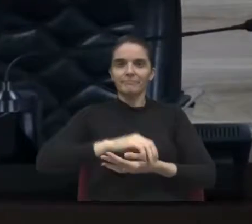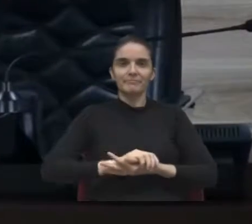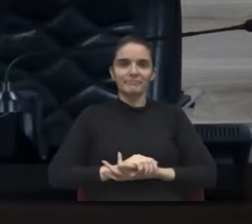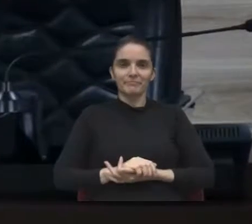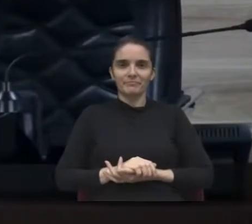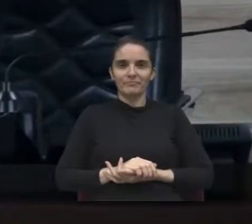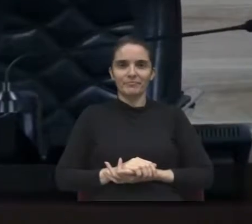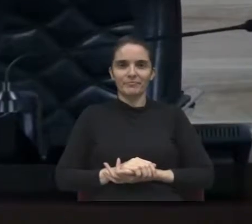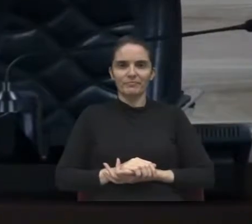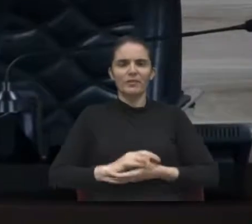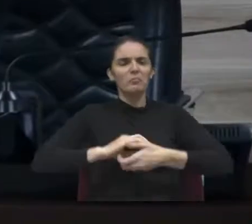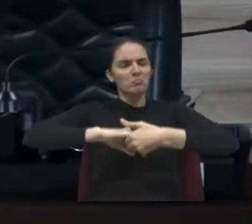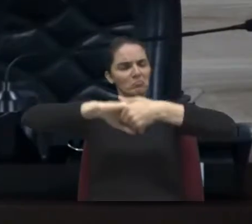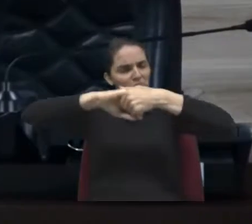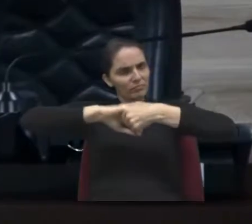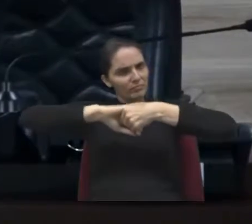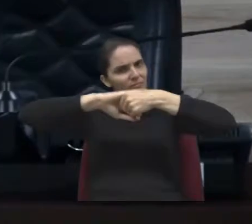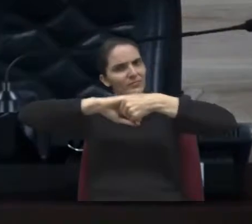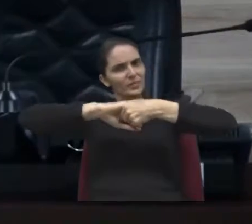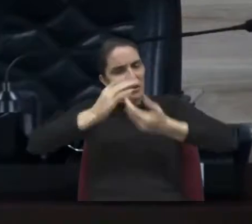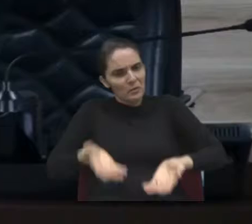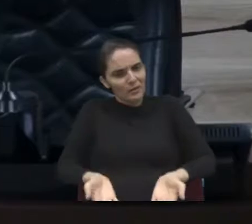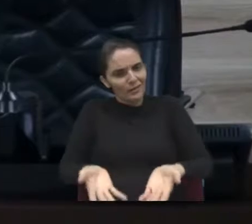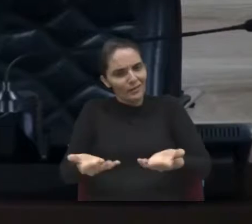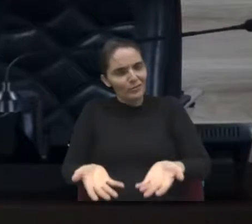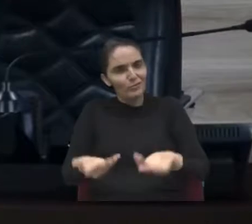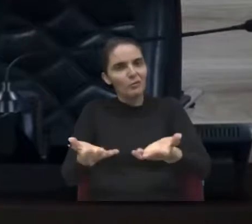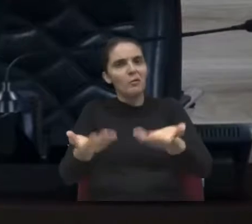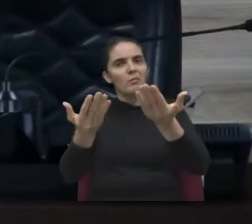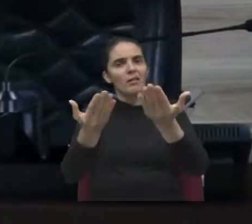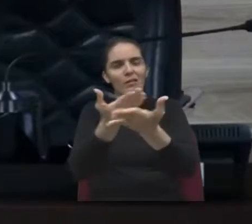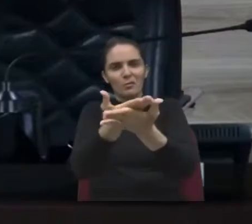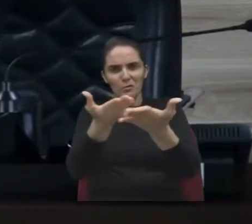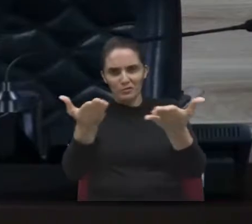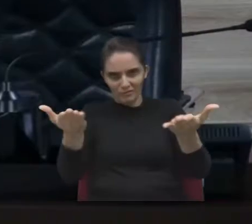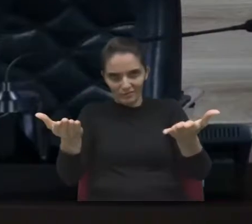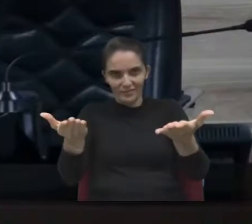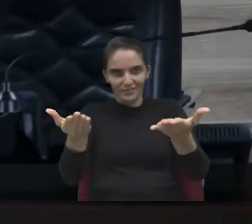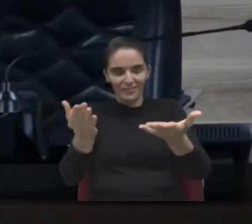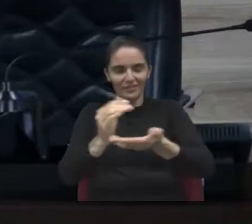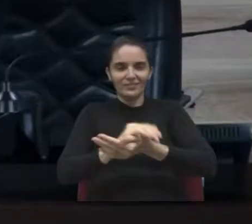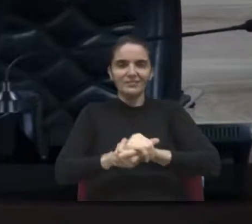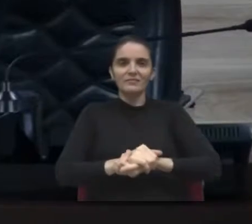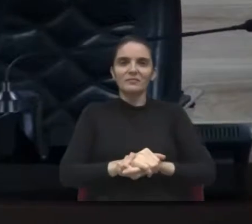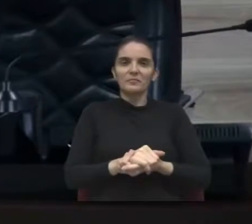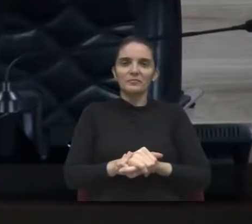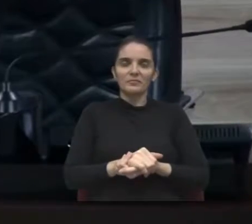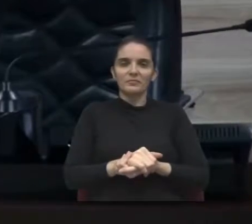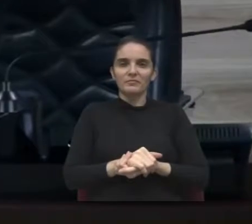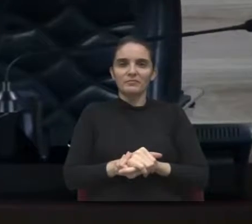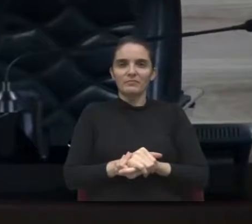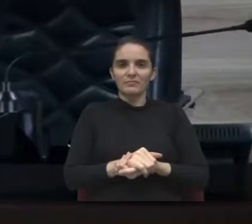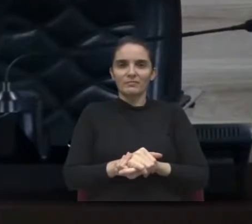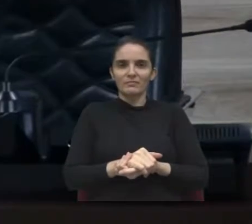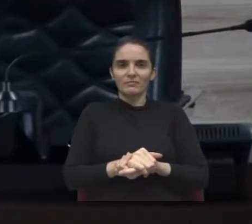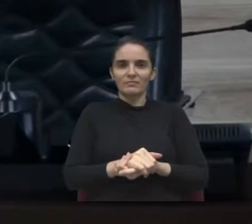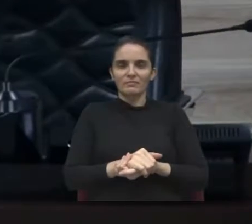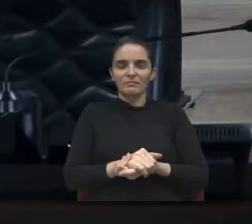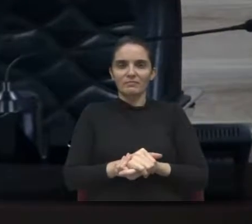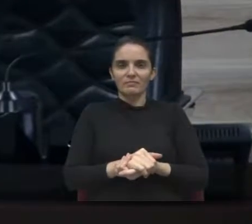parabenizando, estimulando vocês que colocaram o seu tempo, seu